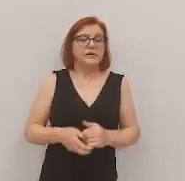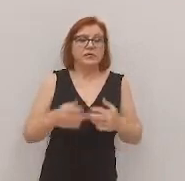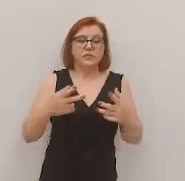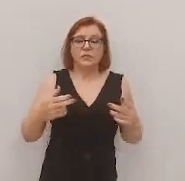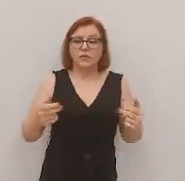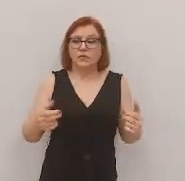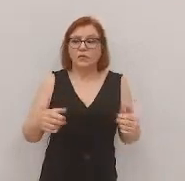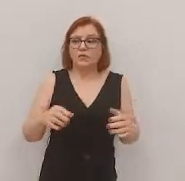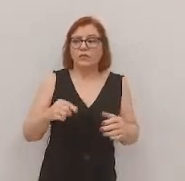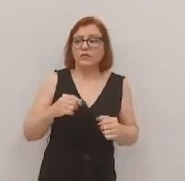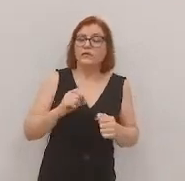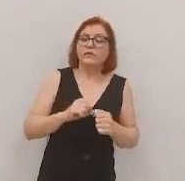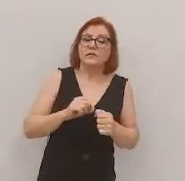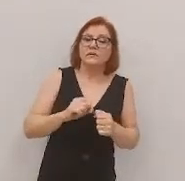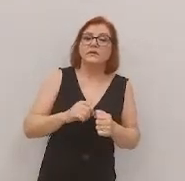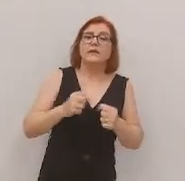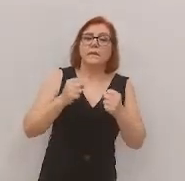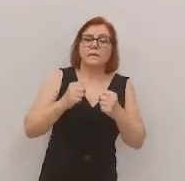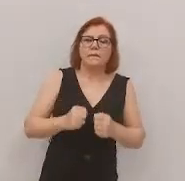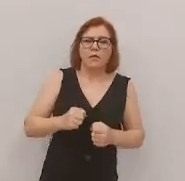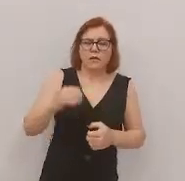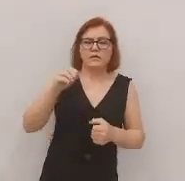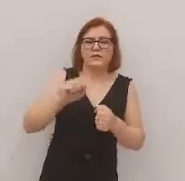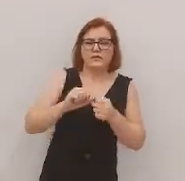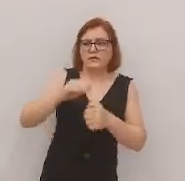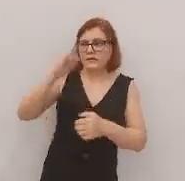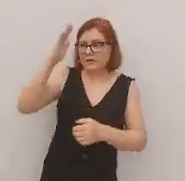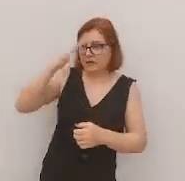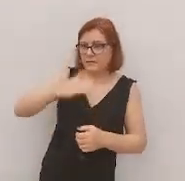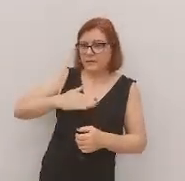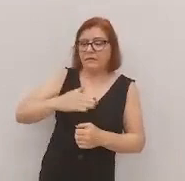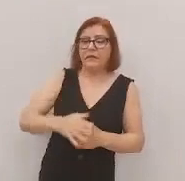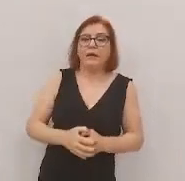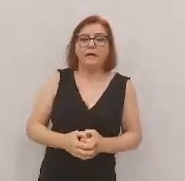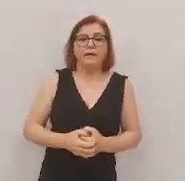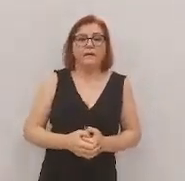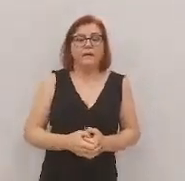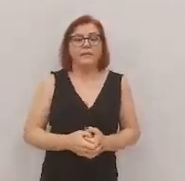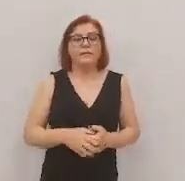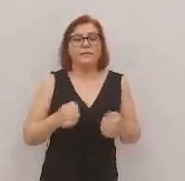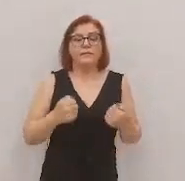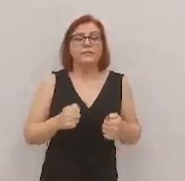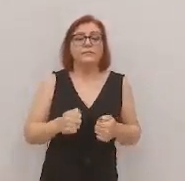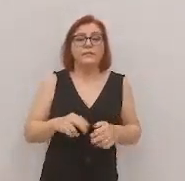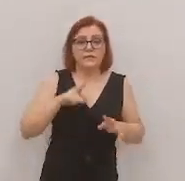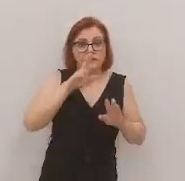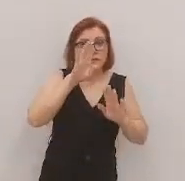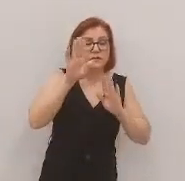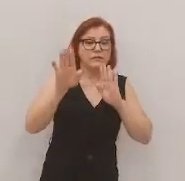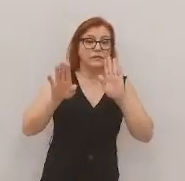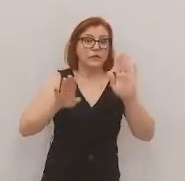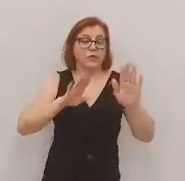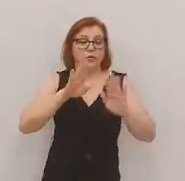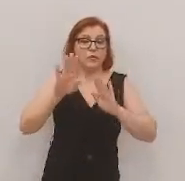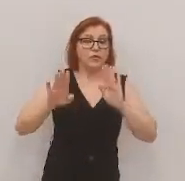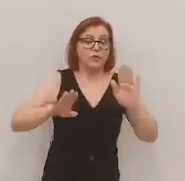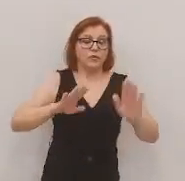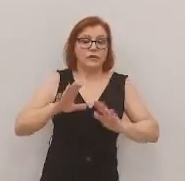prejudicar. Então, essas coisas, nós precisamos tomar